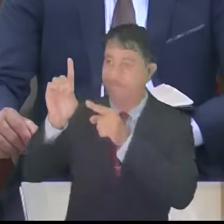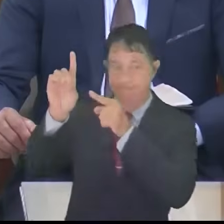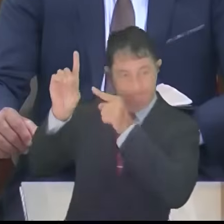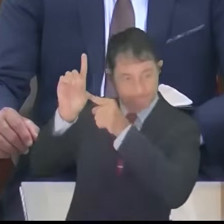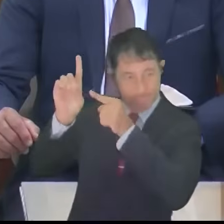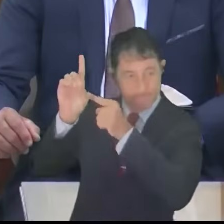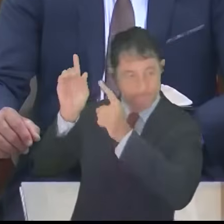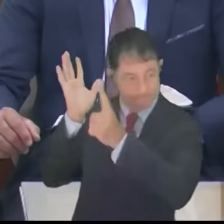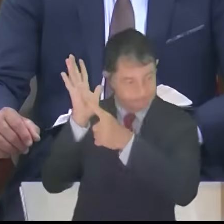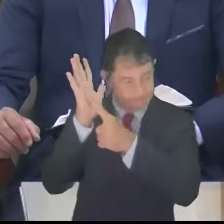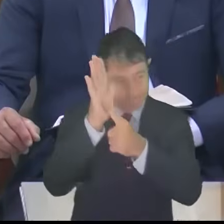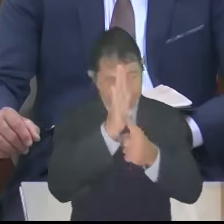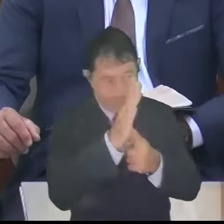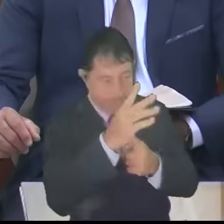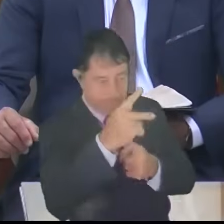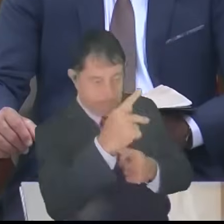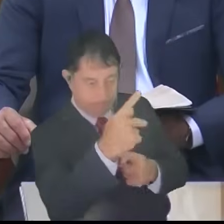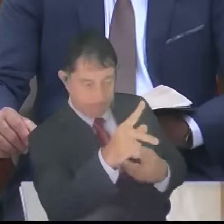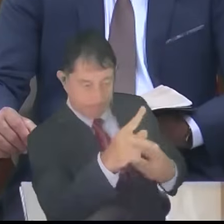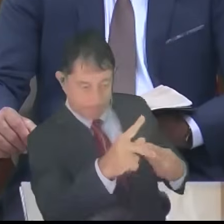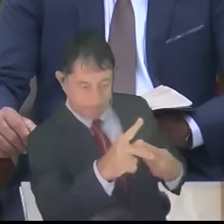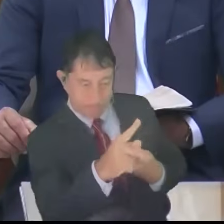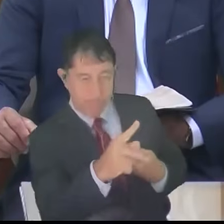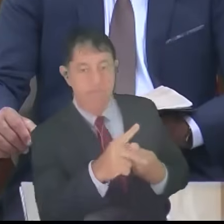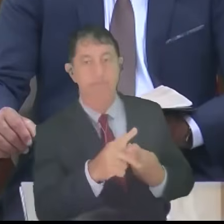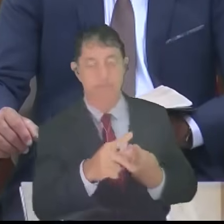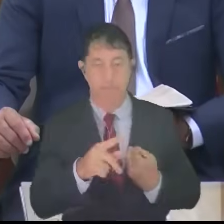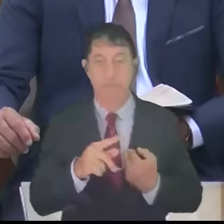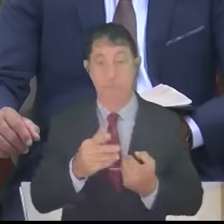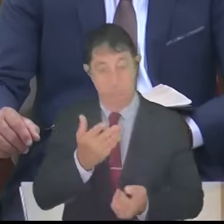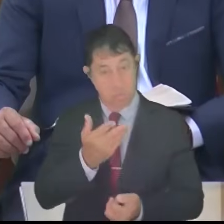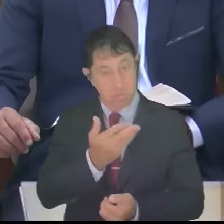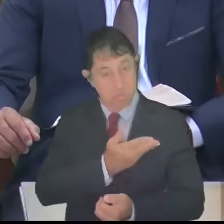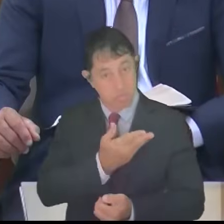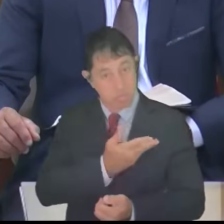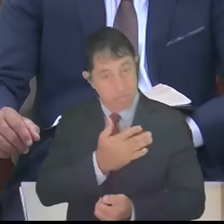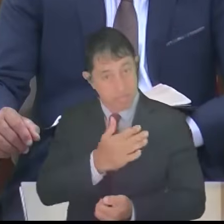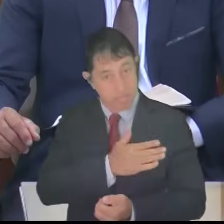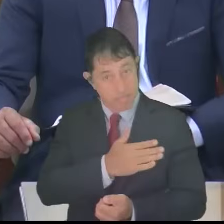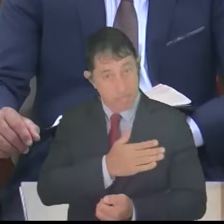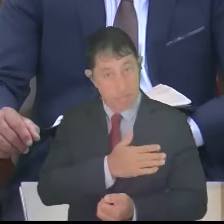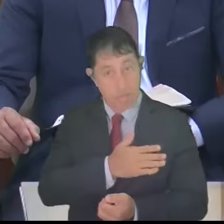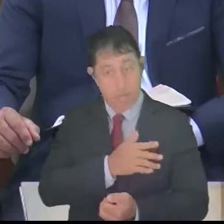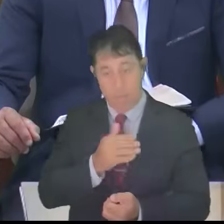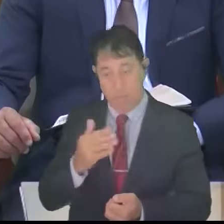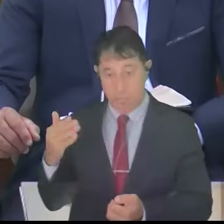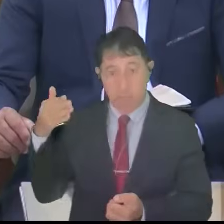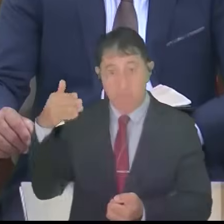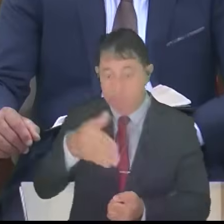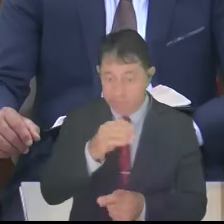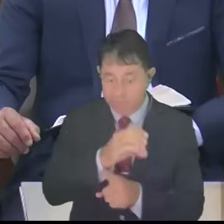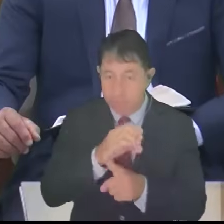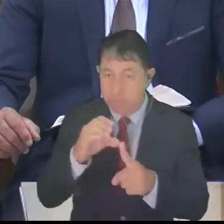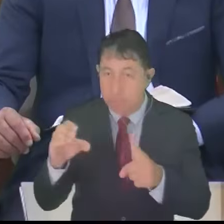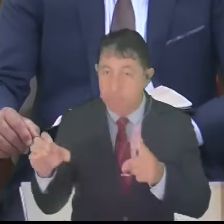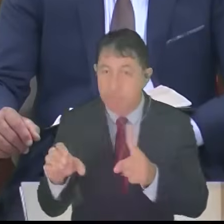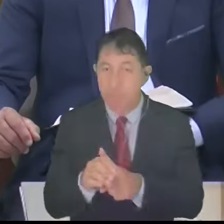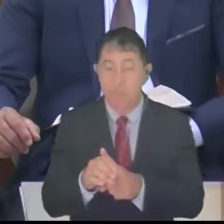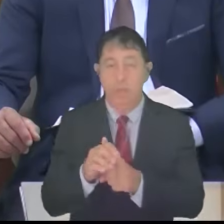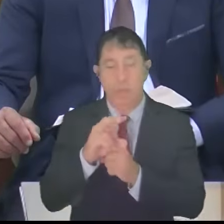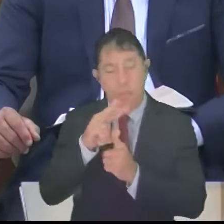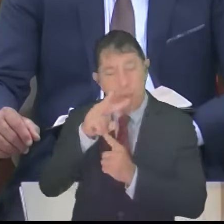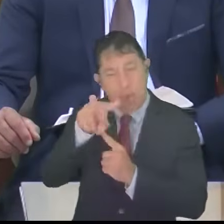céu. Meu amigo, nesta noite você está aqui. Você veio aqui ouvir a palavra, você veio aqui assistir